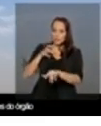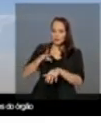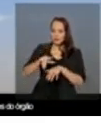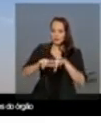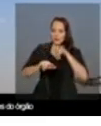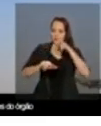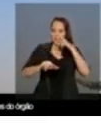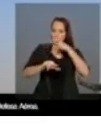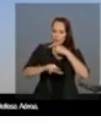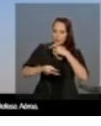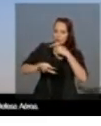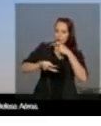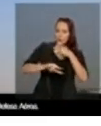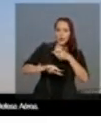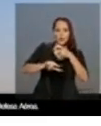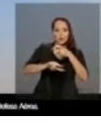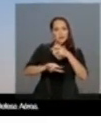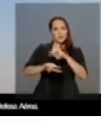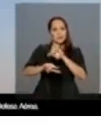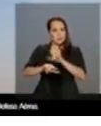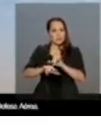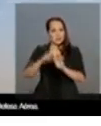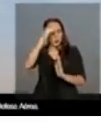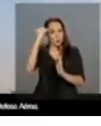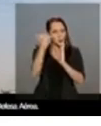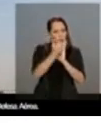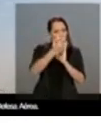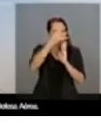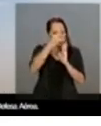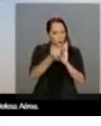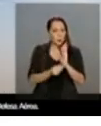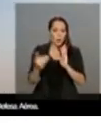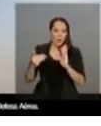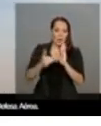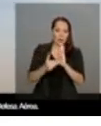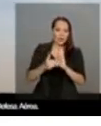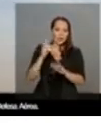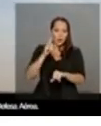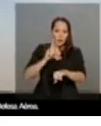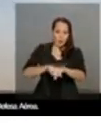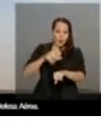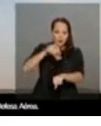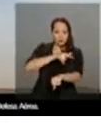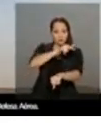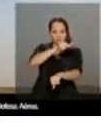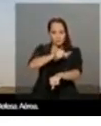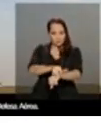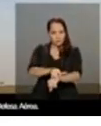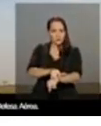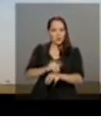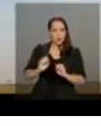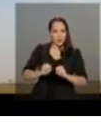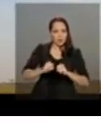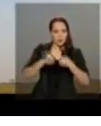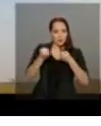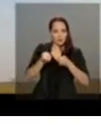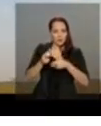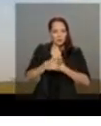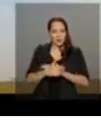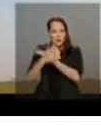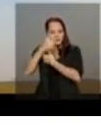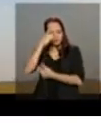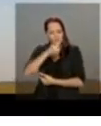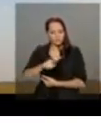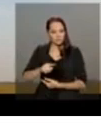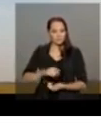as instruções do órgão de controle de tráfego até o pouso no aeródromo indicado pela Defesa Aérea.